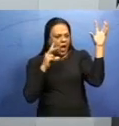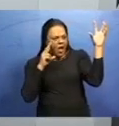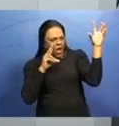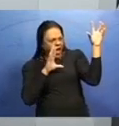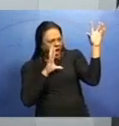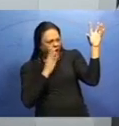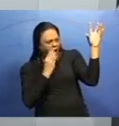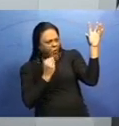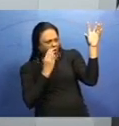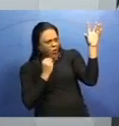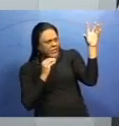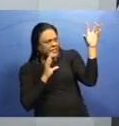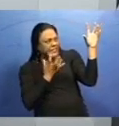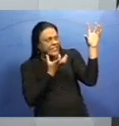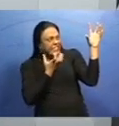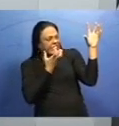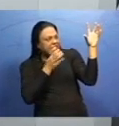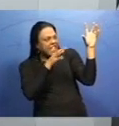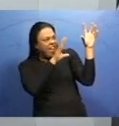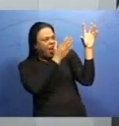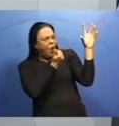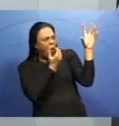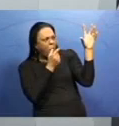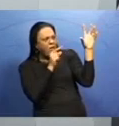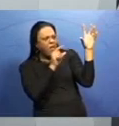avistou e quis tomar-lhe a carne.